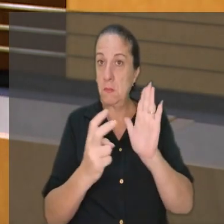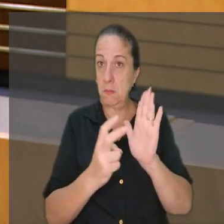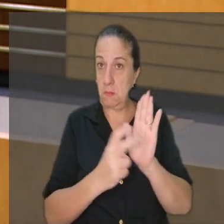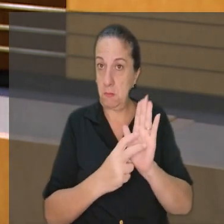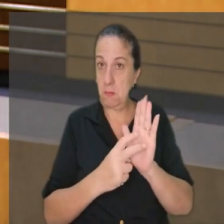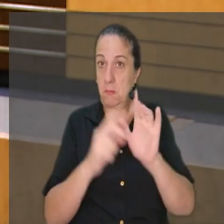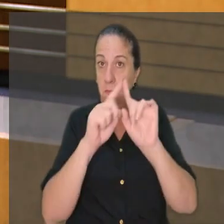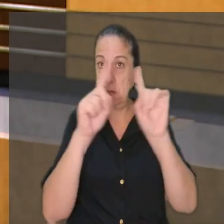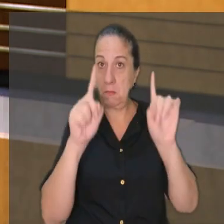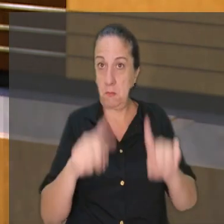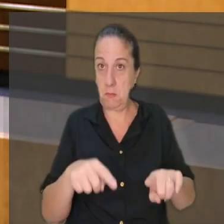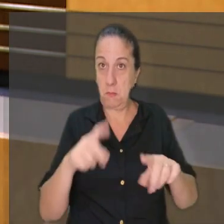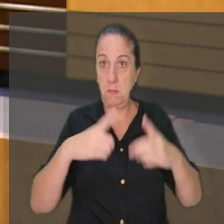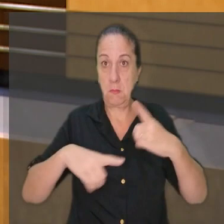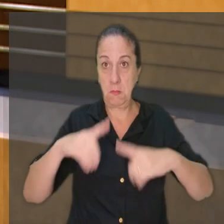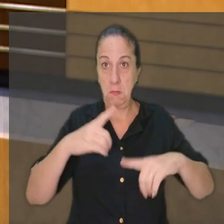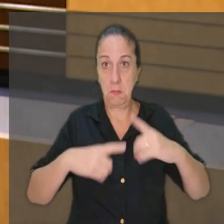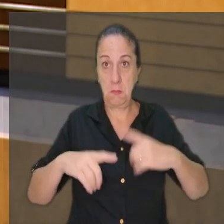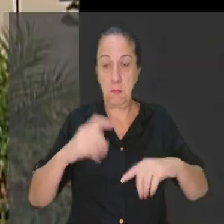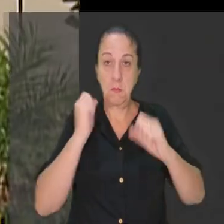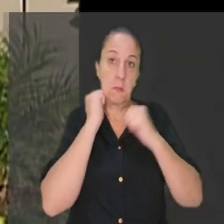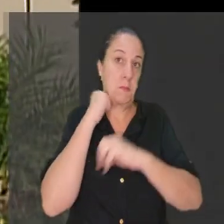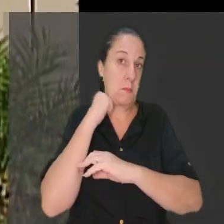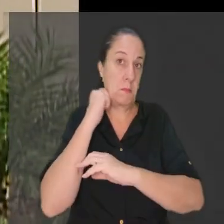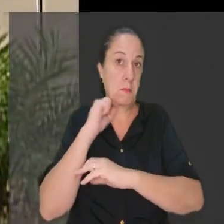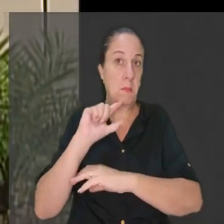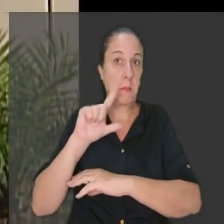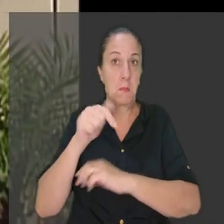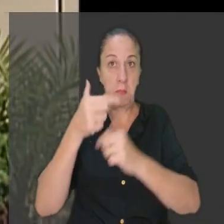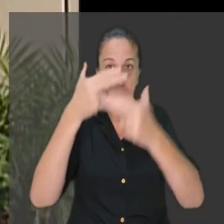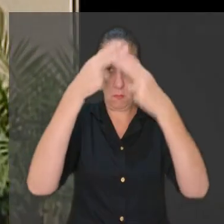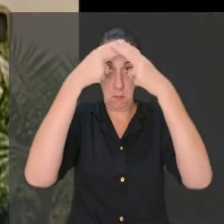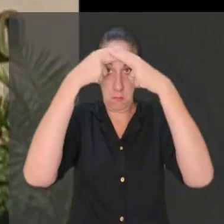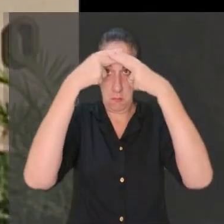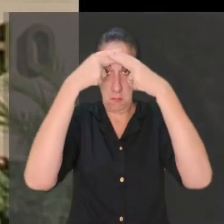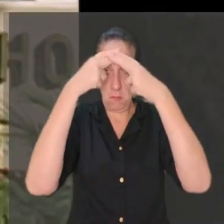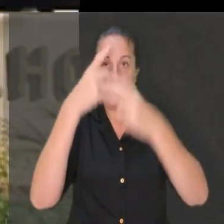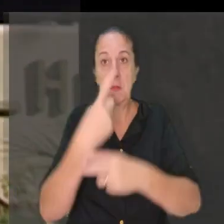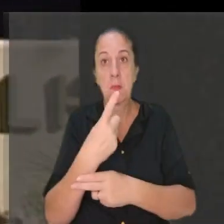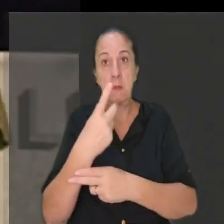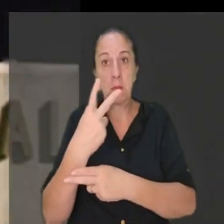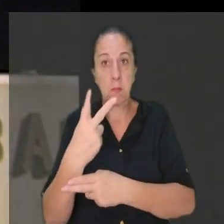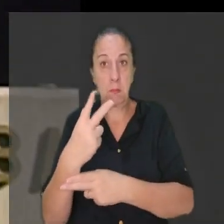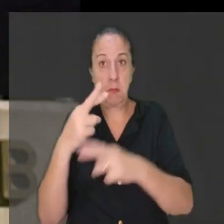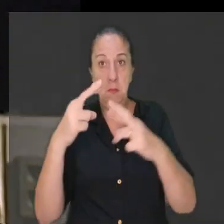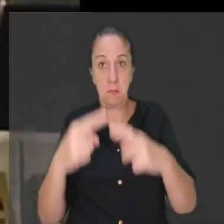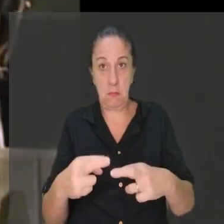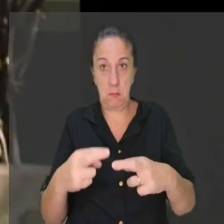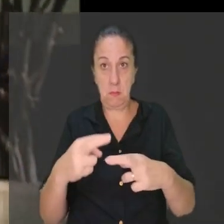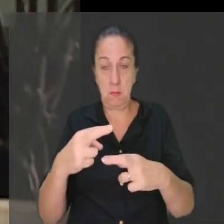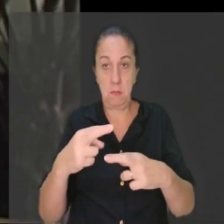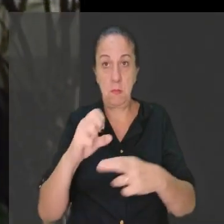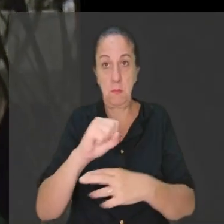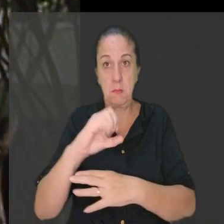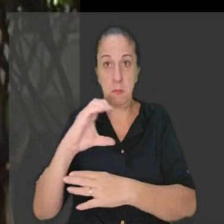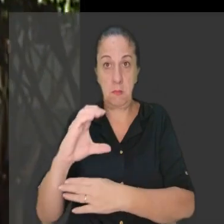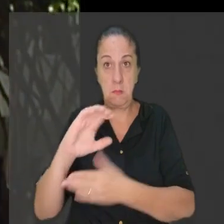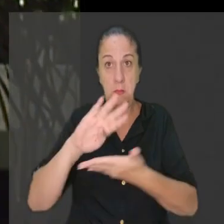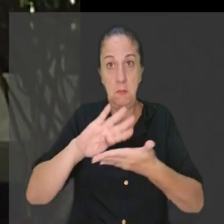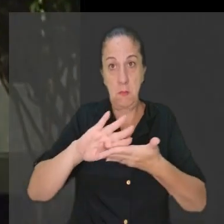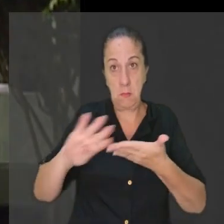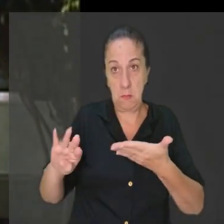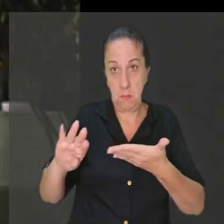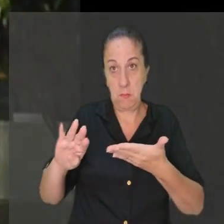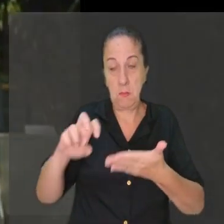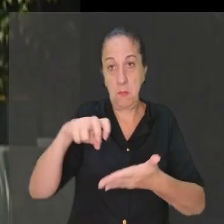de depressão e estresse pós-traumático. O Tribunal Regional do Trabalho da 12ª Região, em Santa Catarina, excluiu